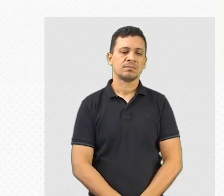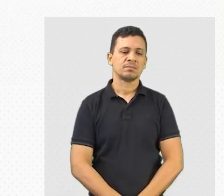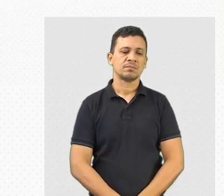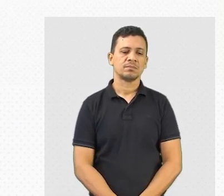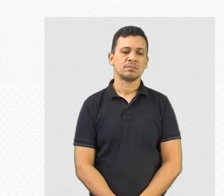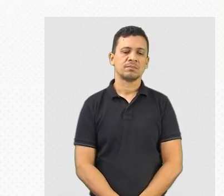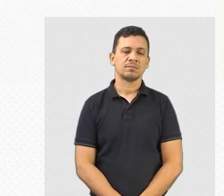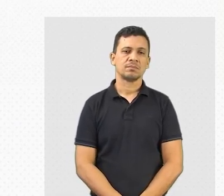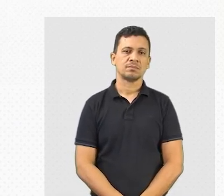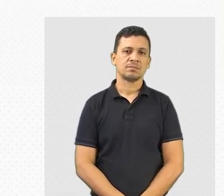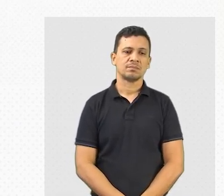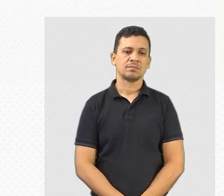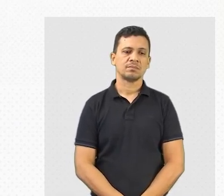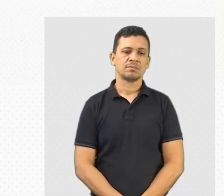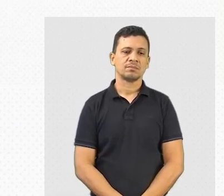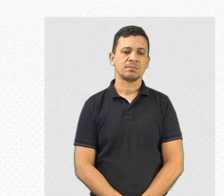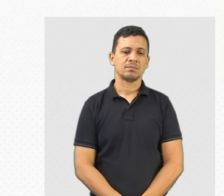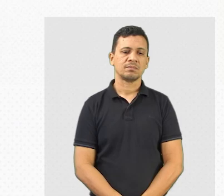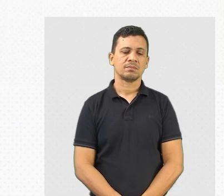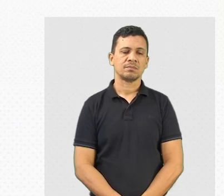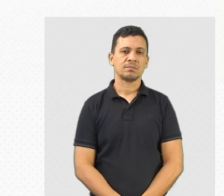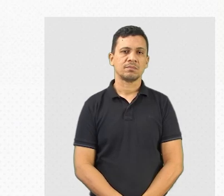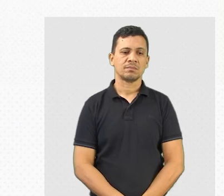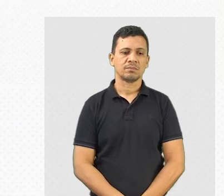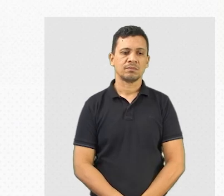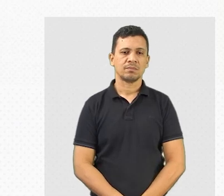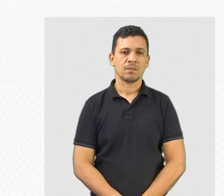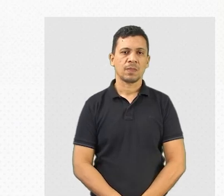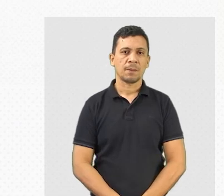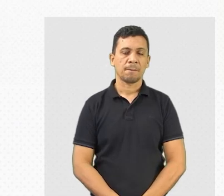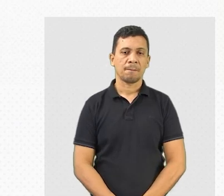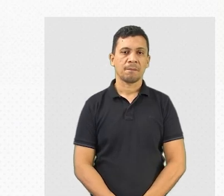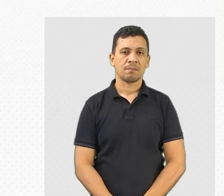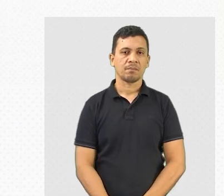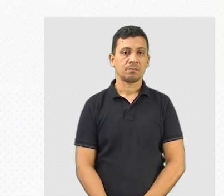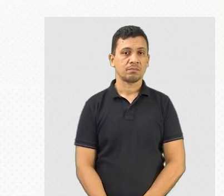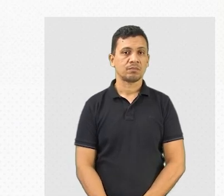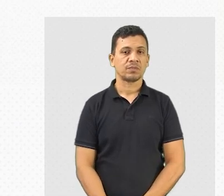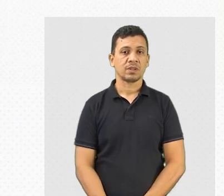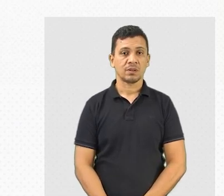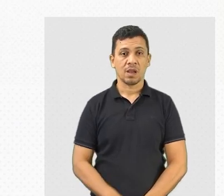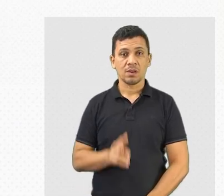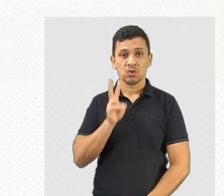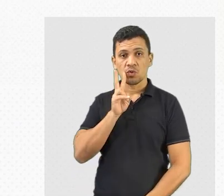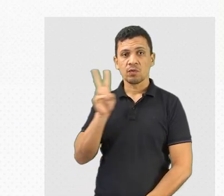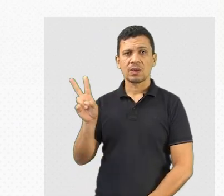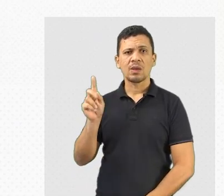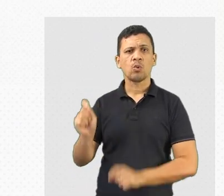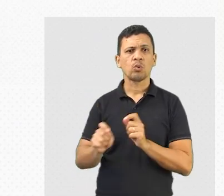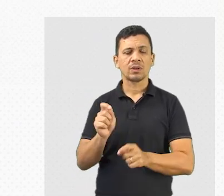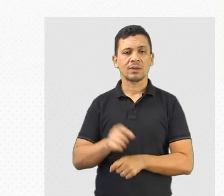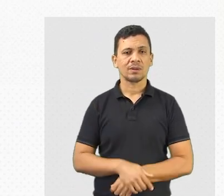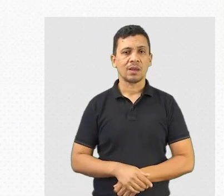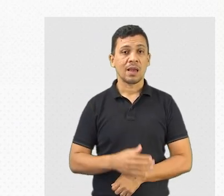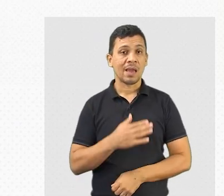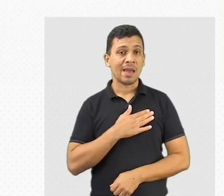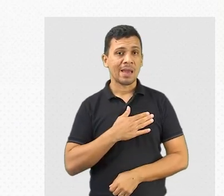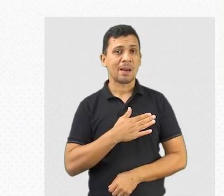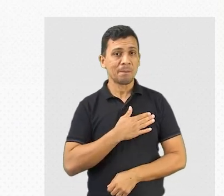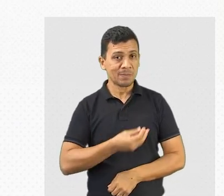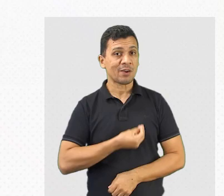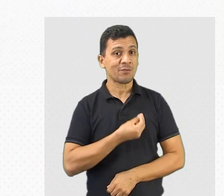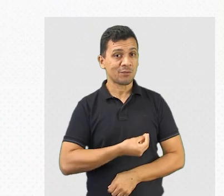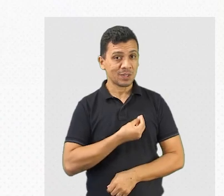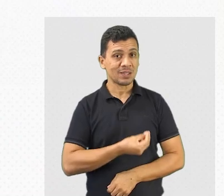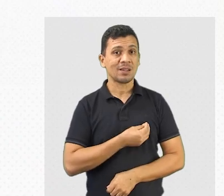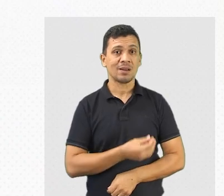I'm alive. It's my life. Então, você vê no trecho ele dizendo, é a minha vida